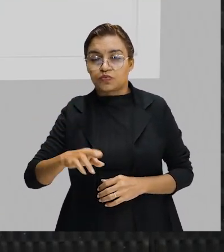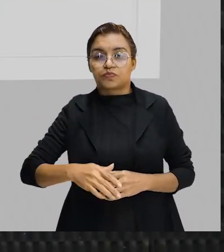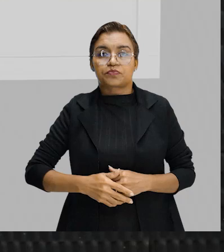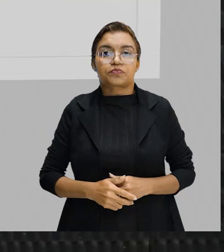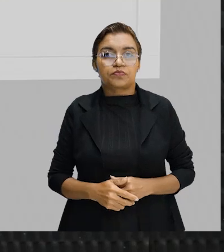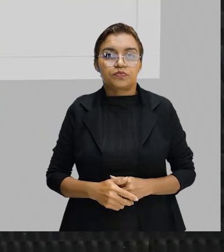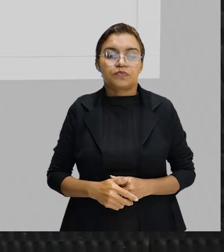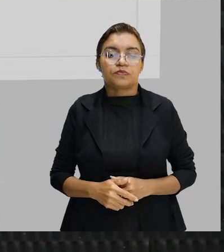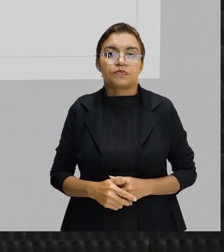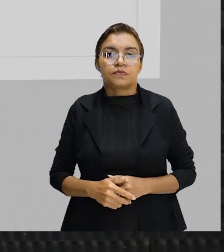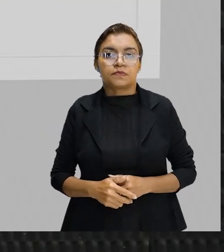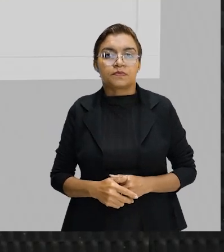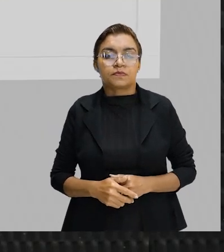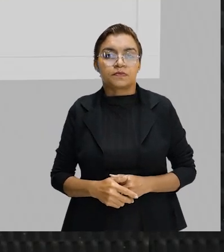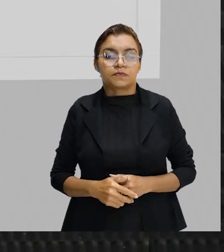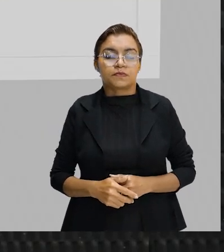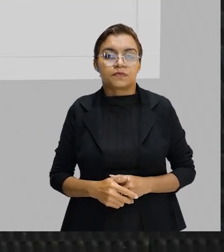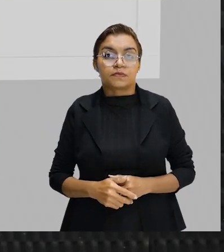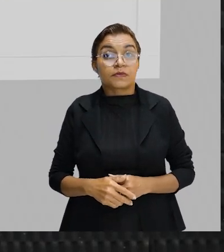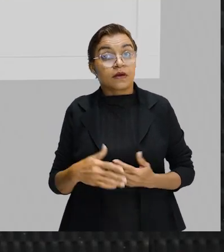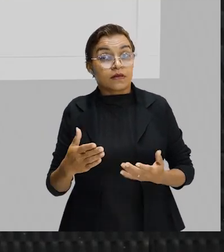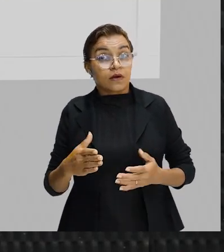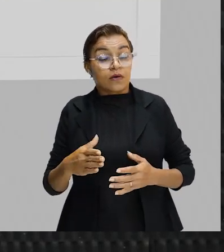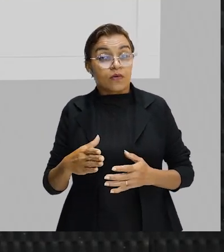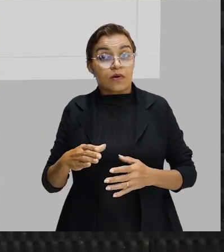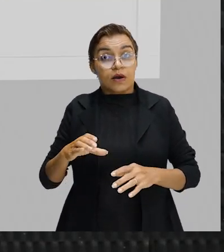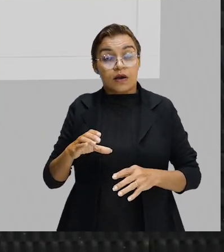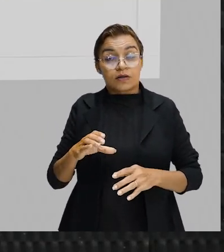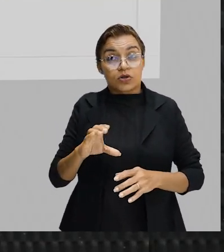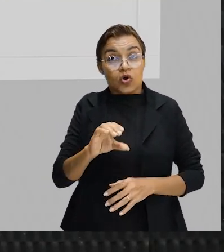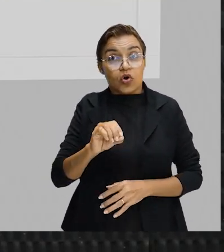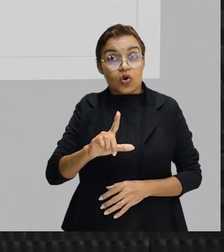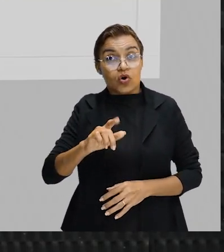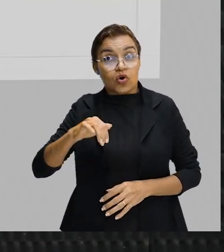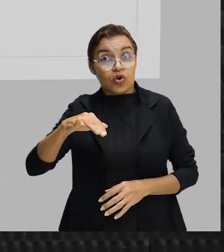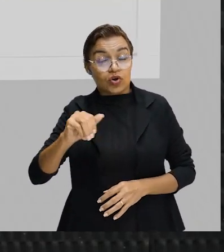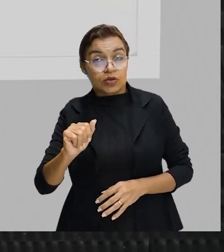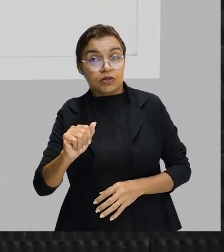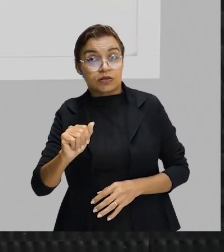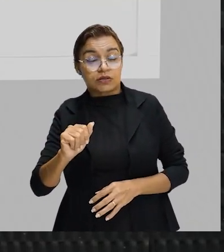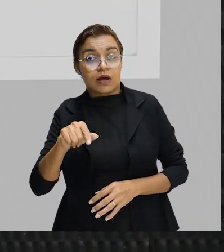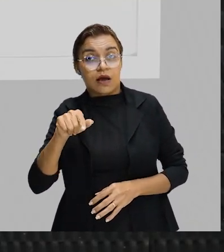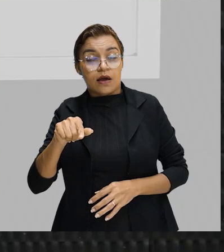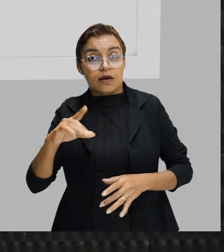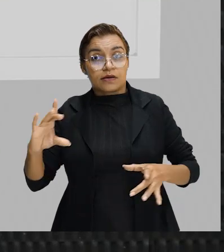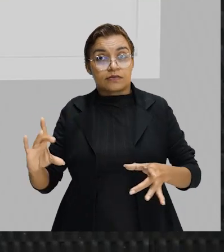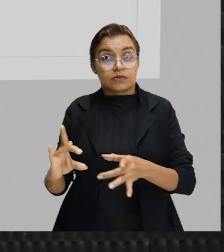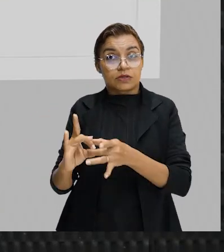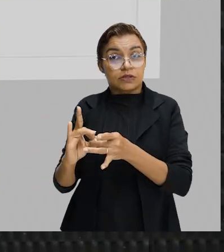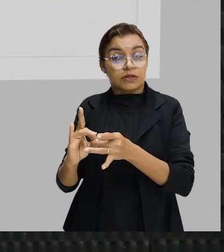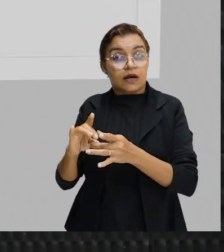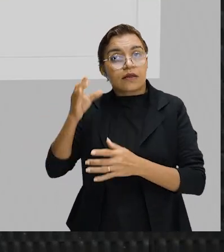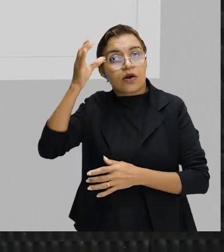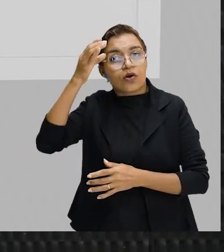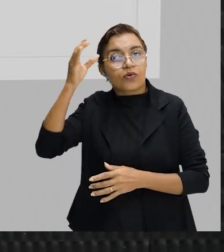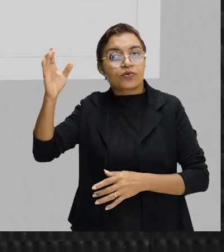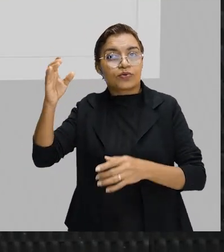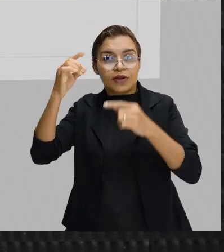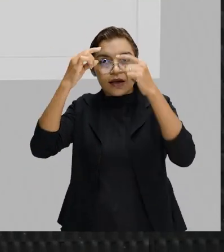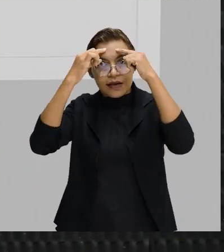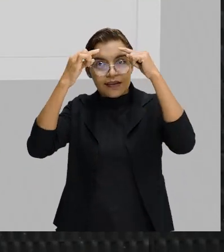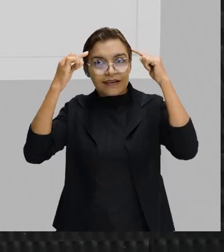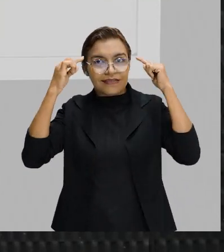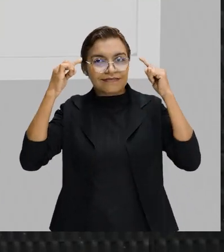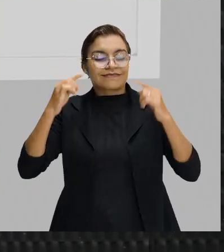Perfeito? Então olha só, as colônias gregas da Ásia Menor estão intimamente ligadas a esta cultura grega,